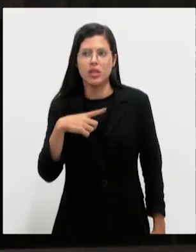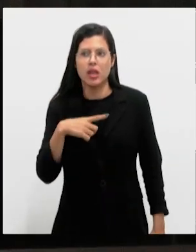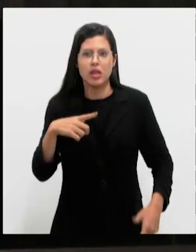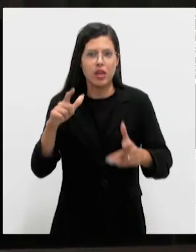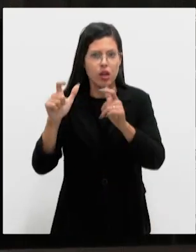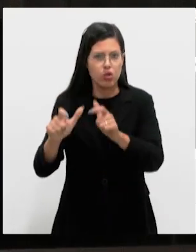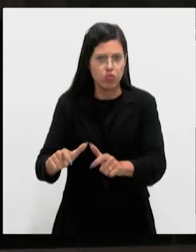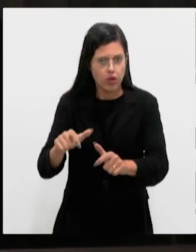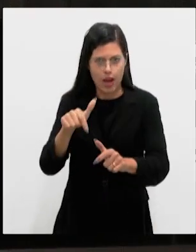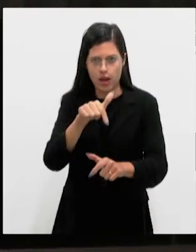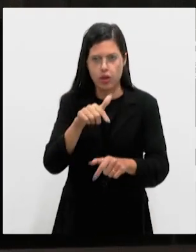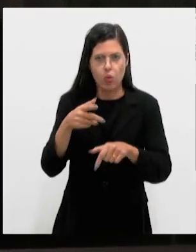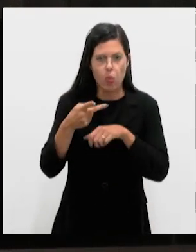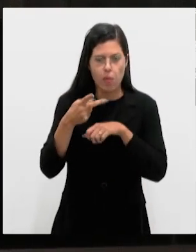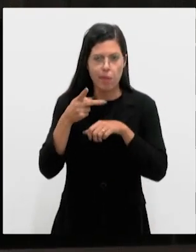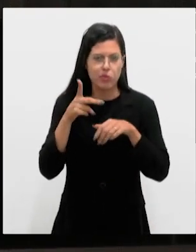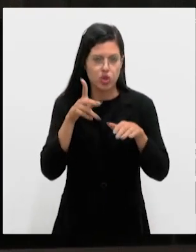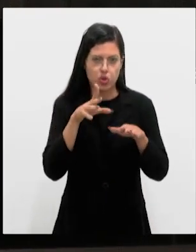que eu te peguei.